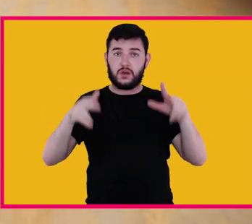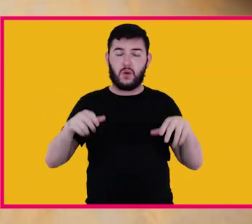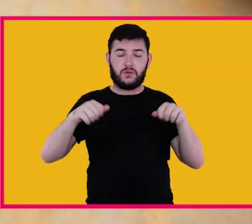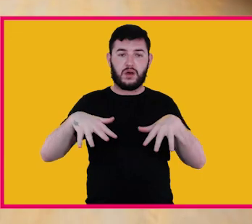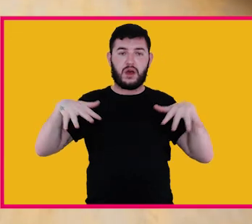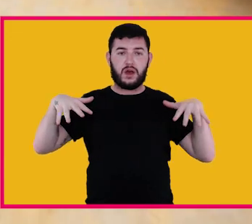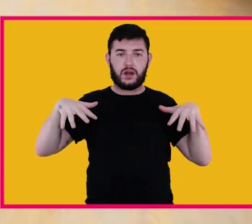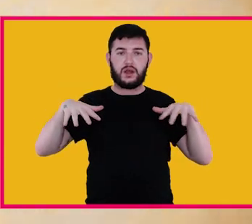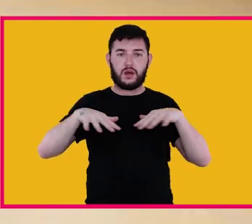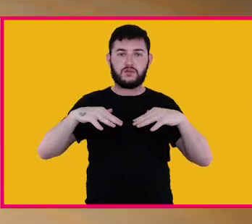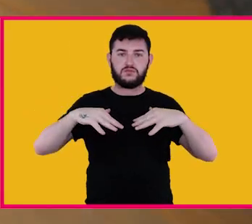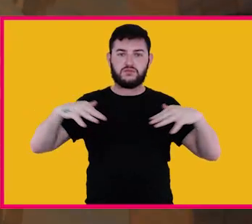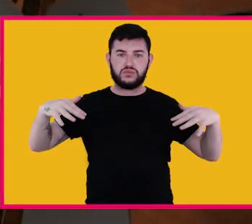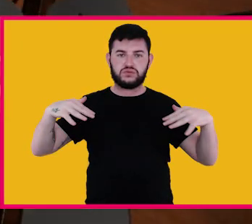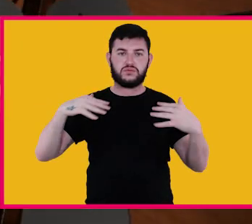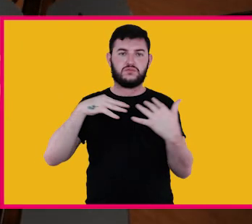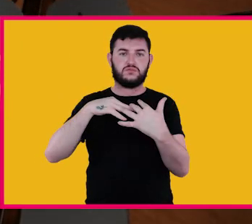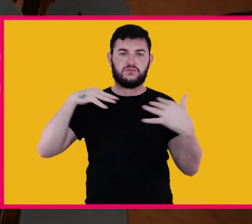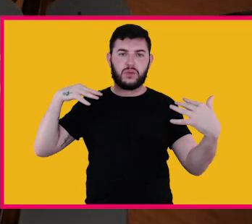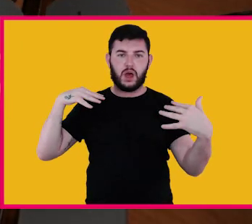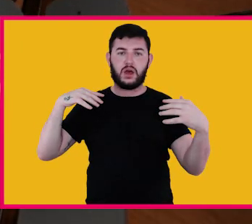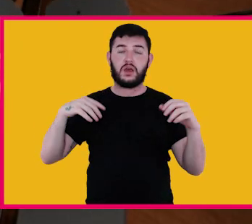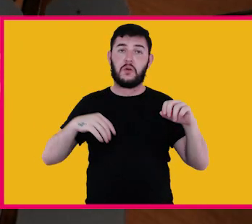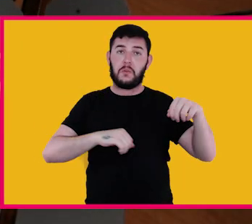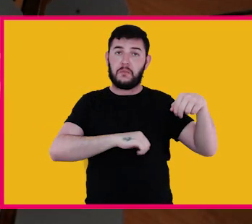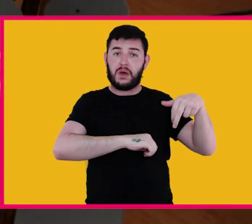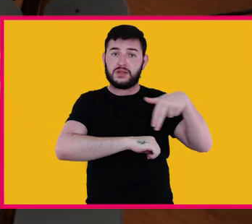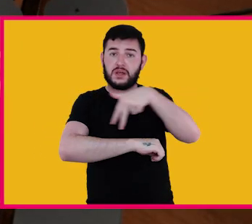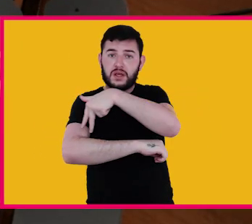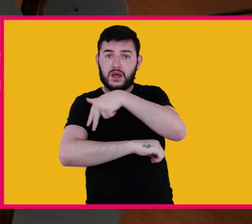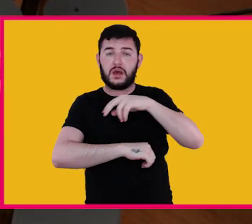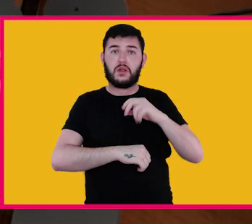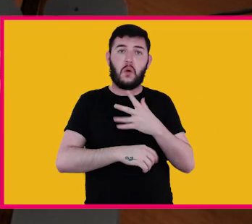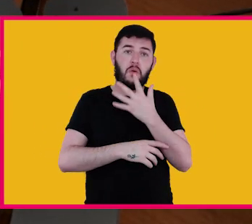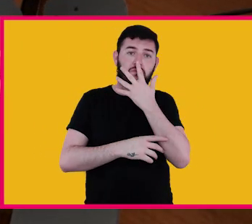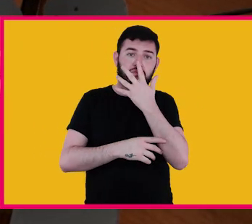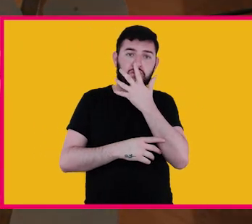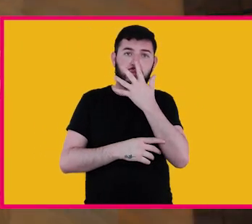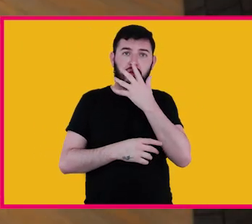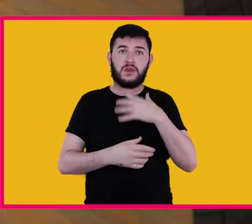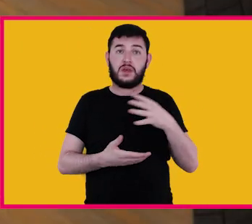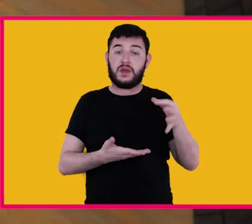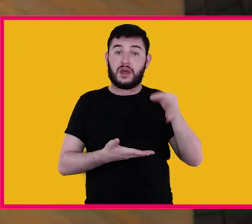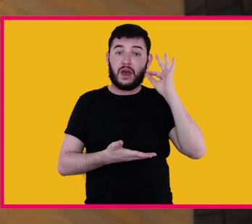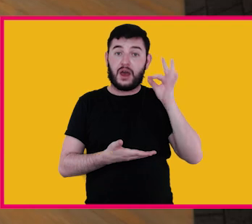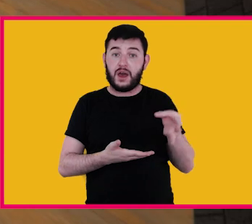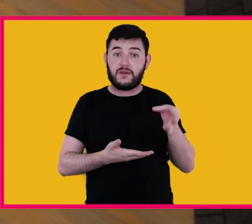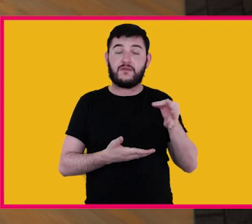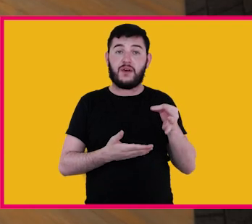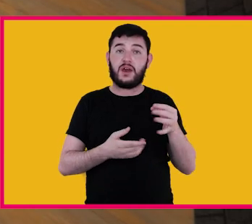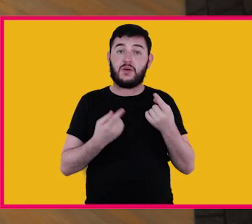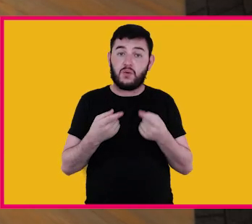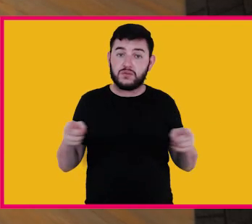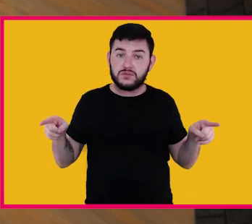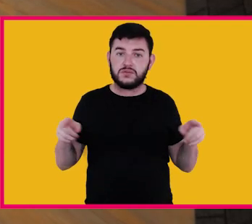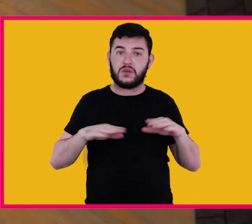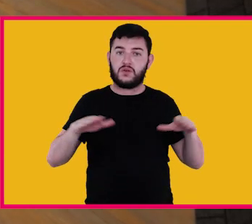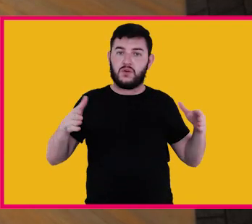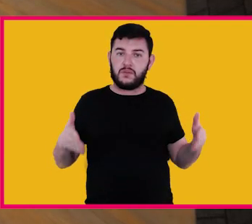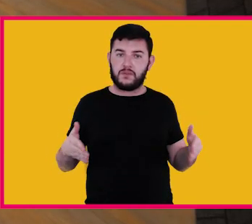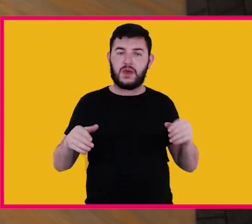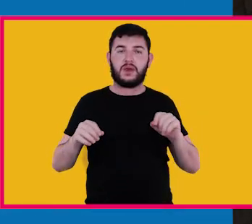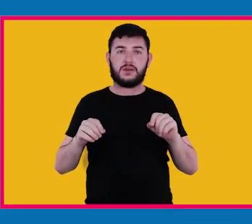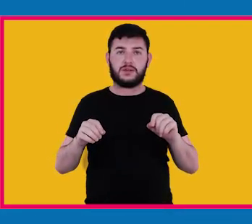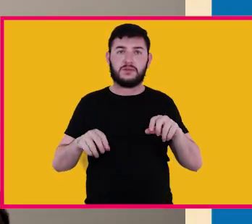semi-arena, italiano, e outras, como passarela ou cortejo, café-concerto, com mesas e cadeiras, e até mesmo